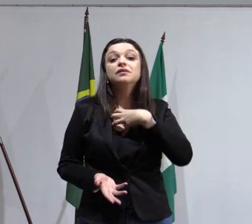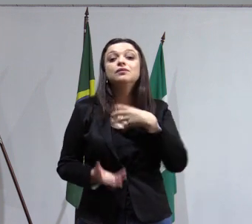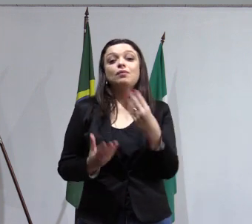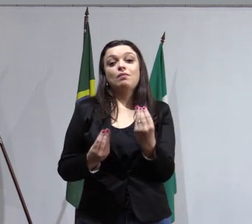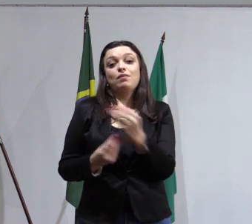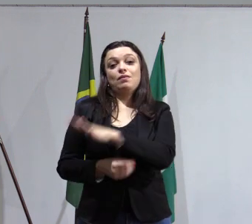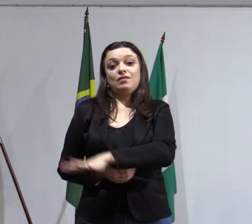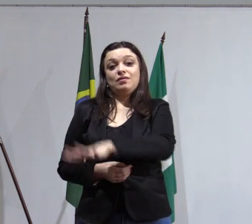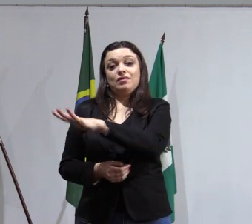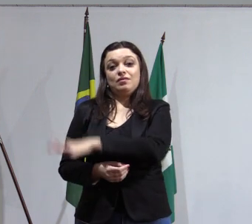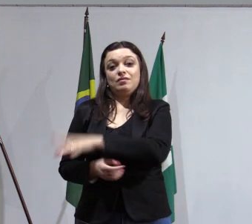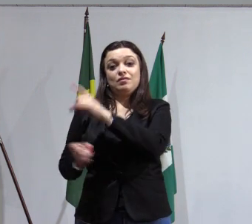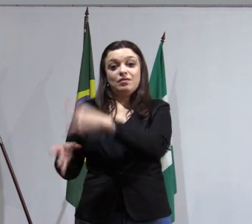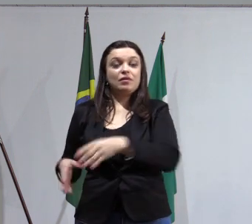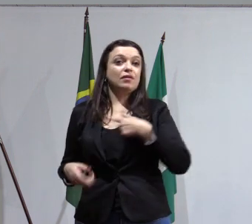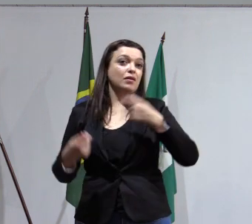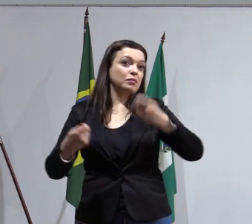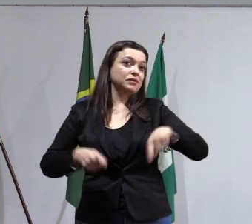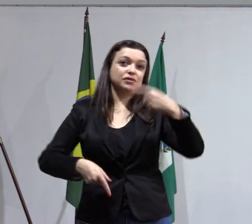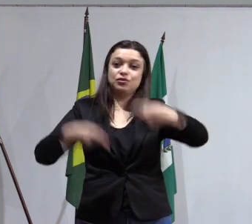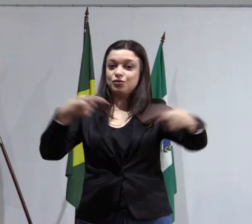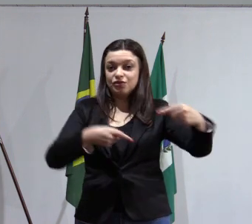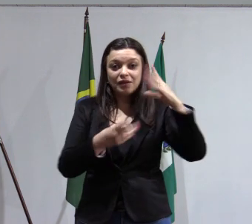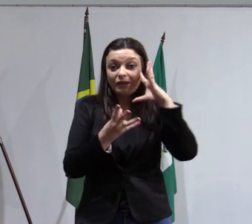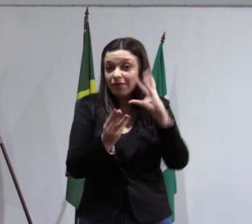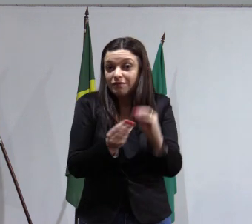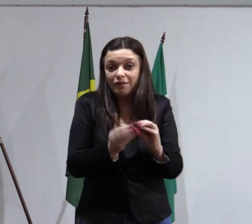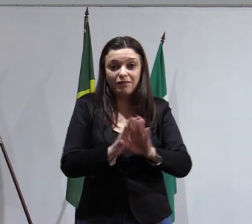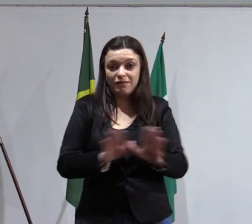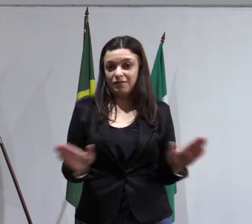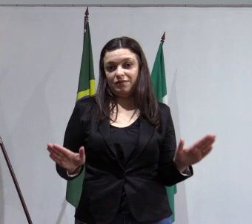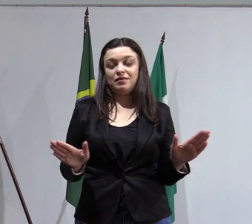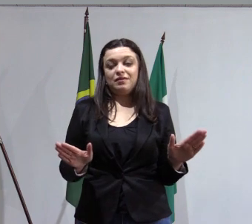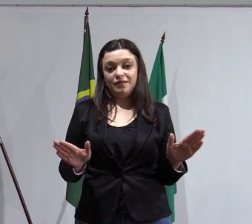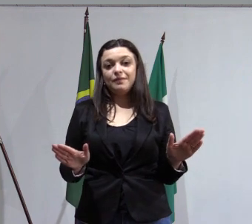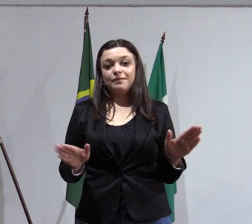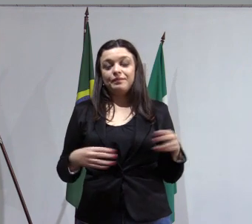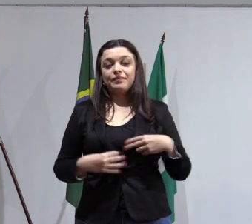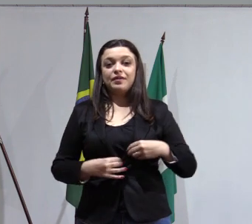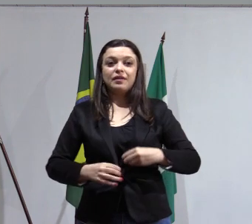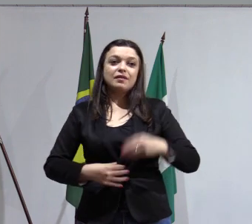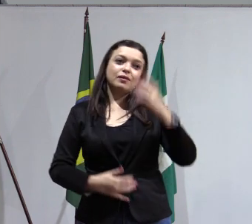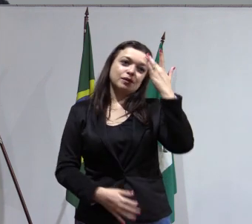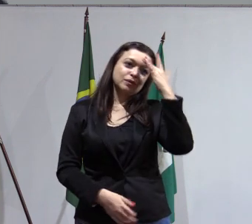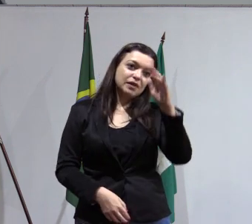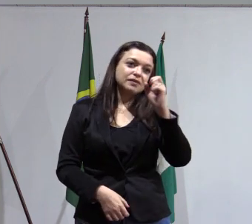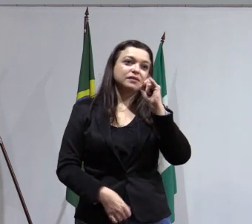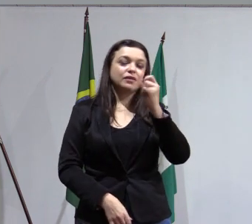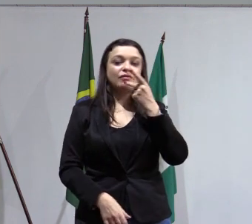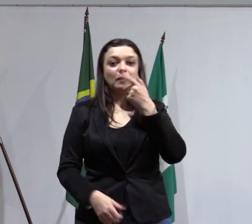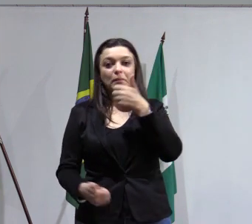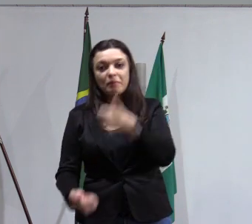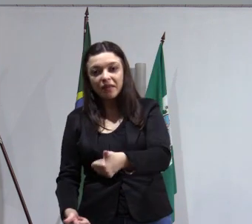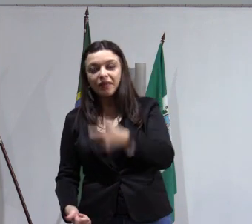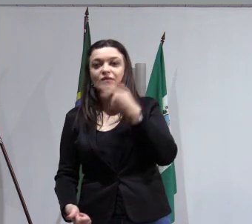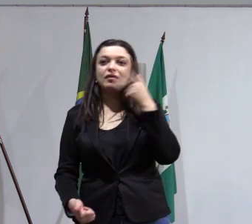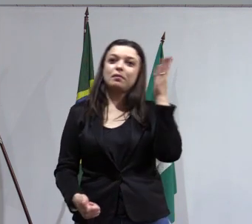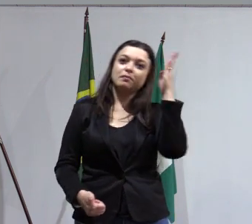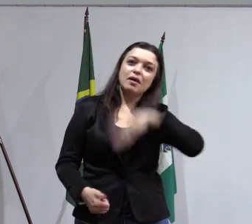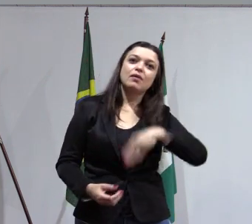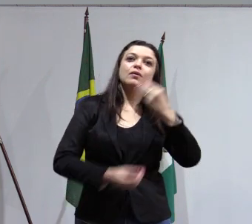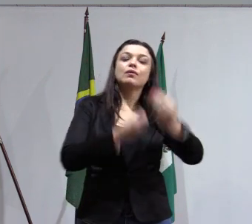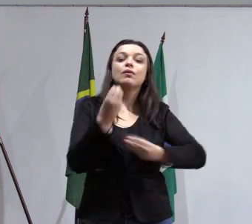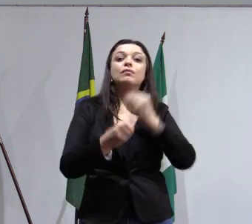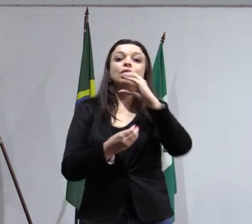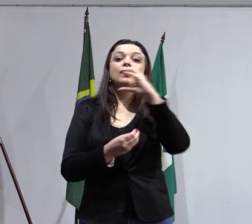Não precisamos nem aqui discutir, né? É só a gente refletir. Então, eu não sei se eu falo bem ou falo mal em nome das coordenações